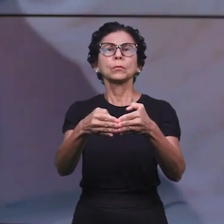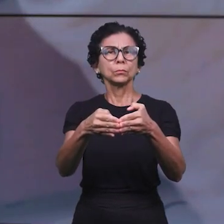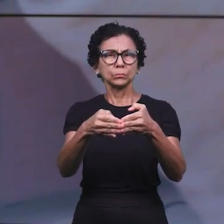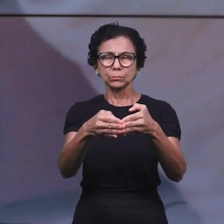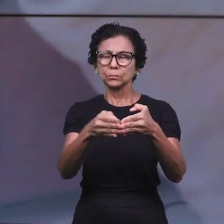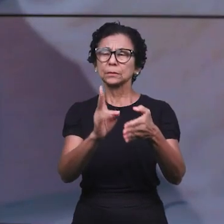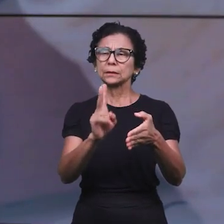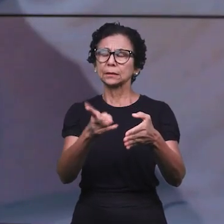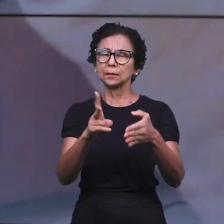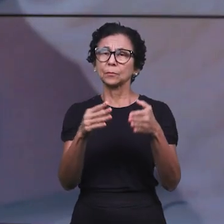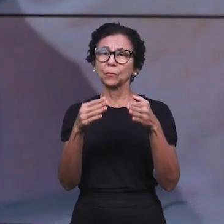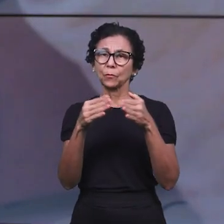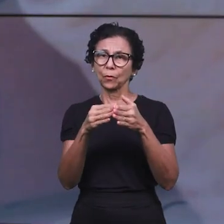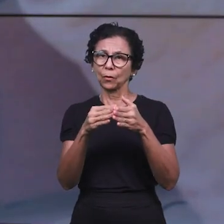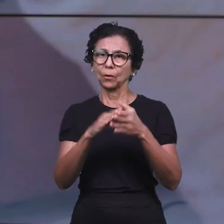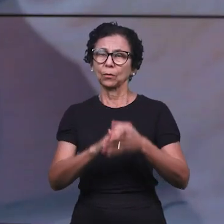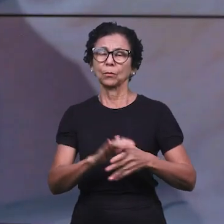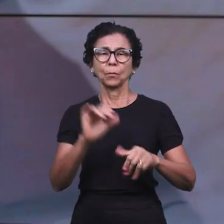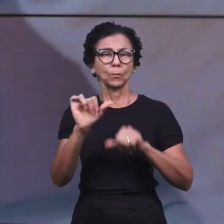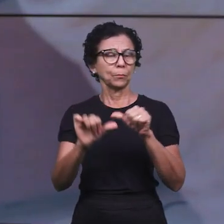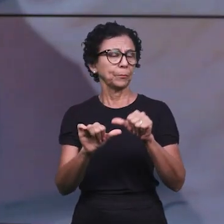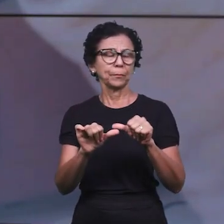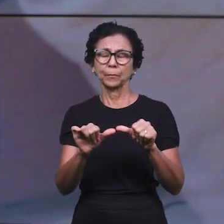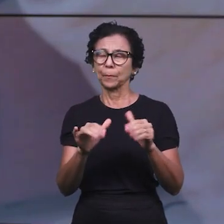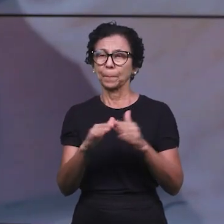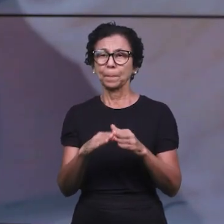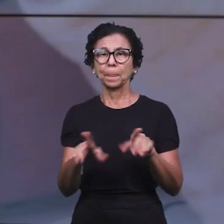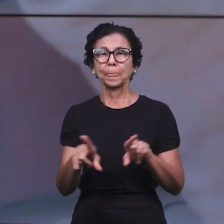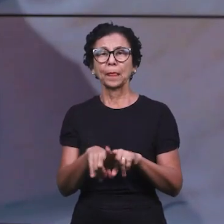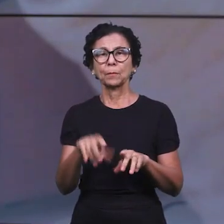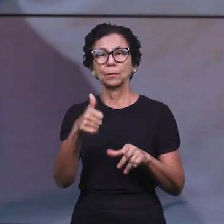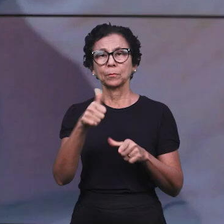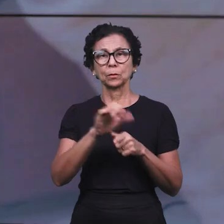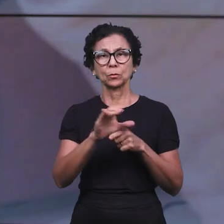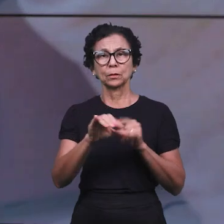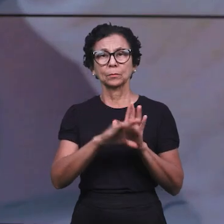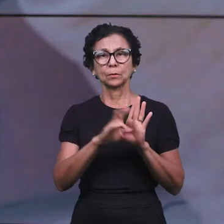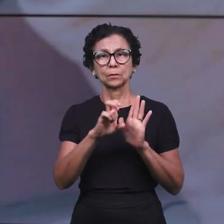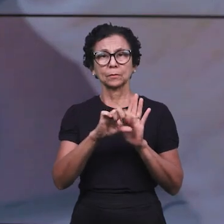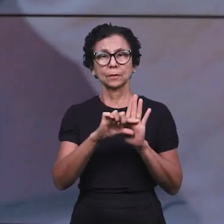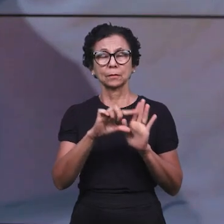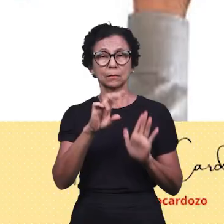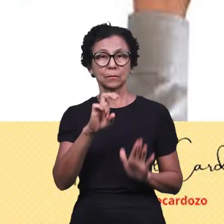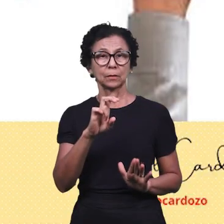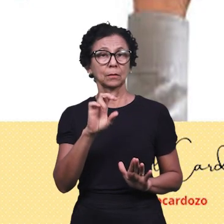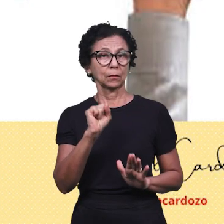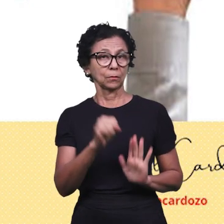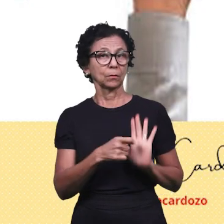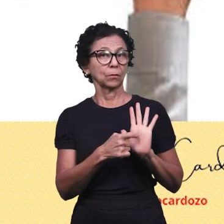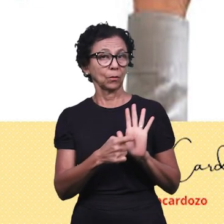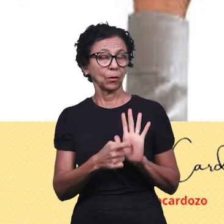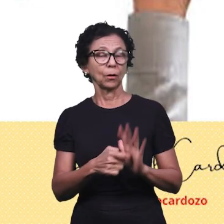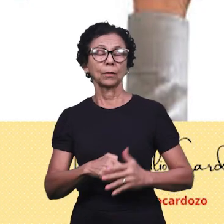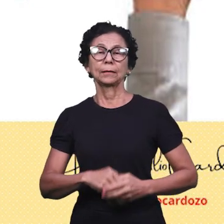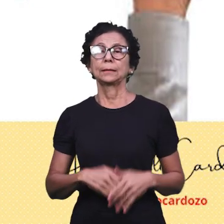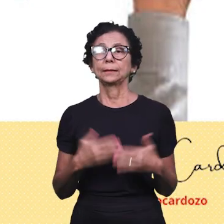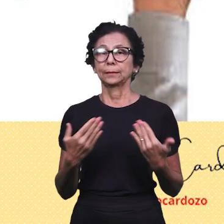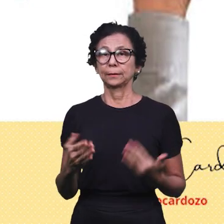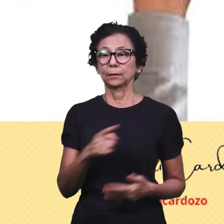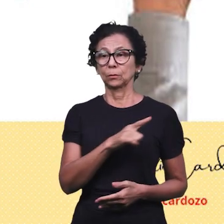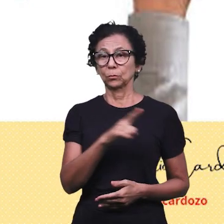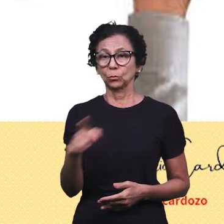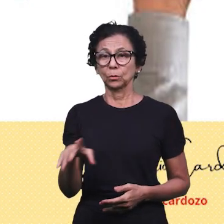E eu trouxe aqui até um versículo da palavra que está lá em 1 Coríntios 15, 58, que fala o seguinte, ó. Portanto, meus